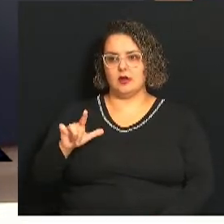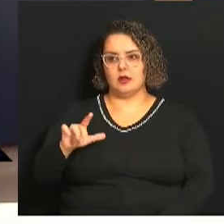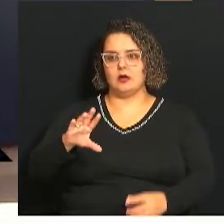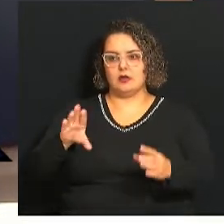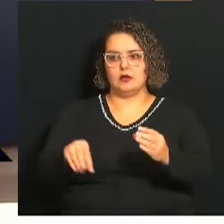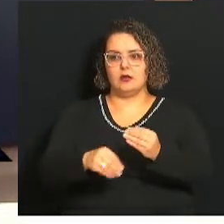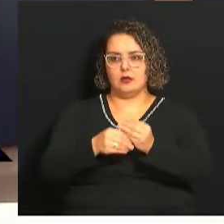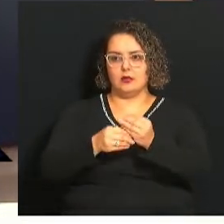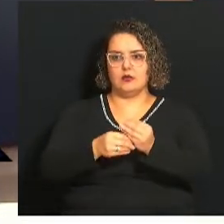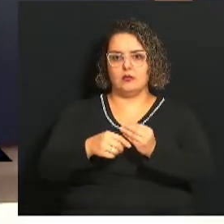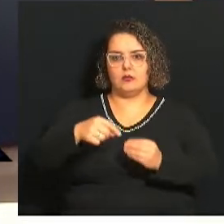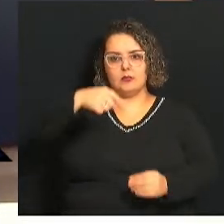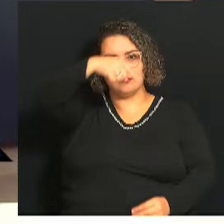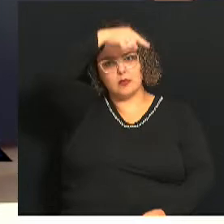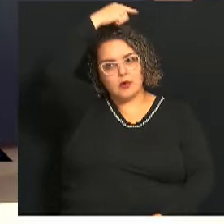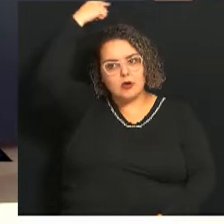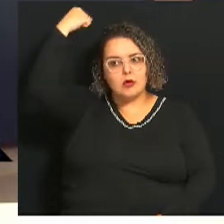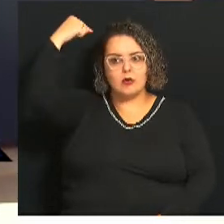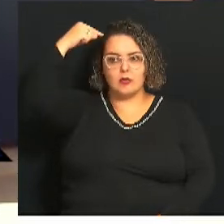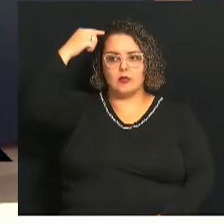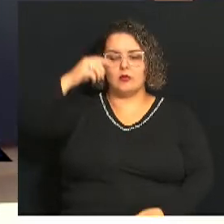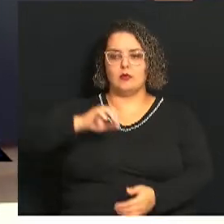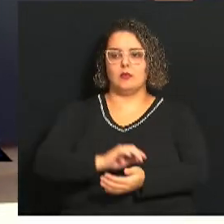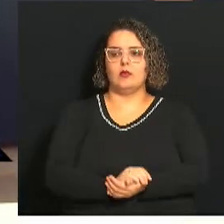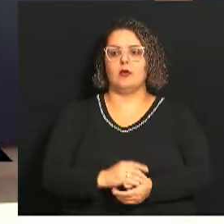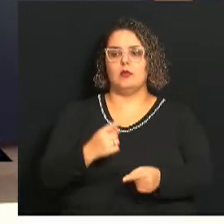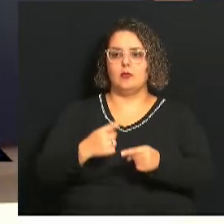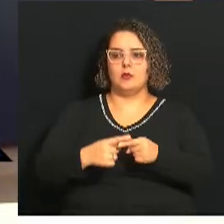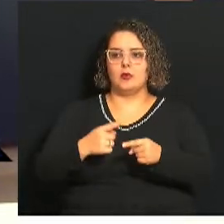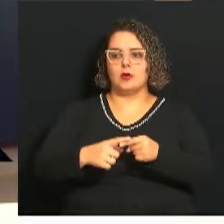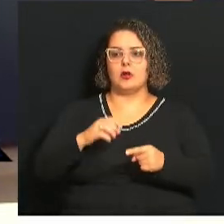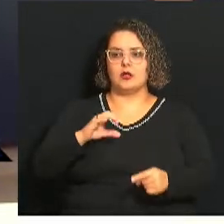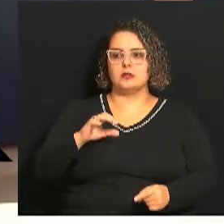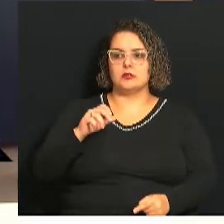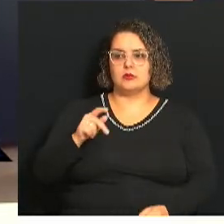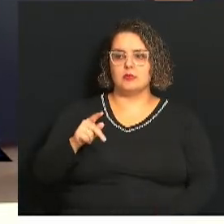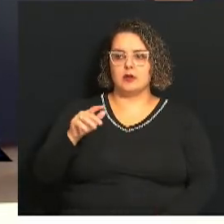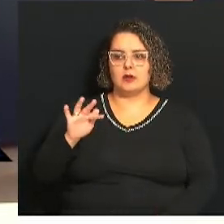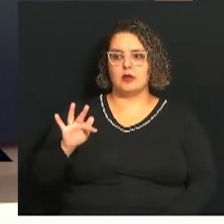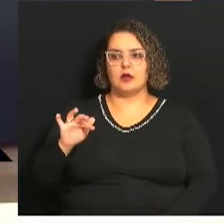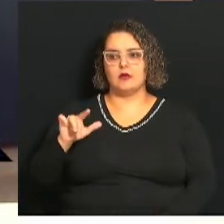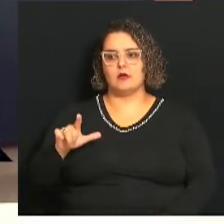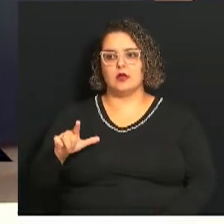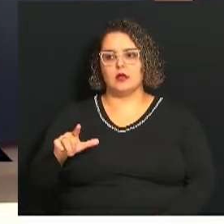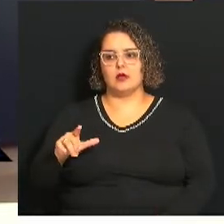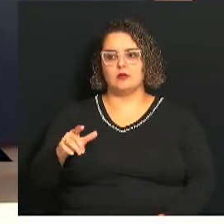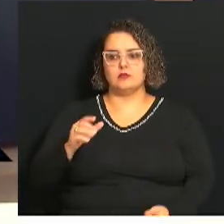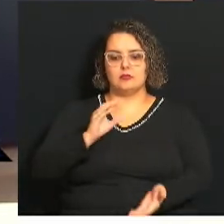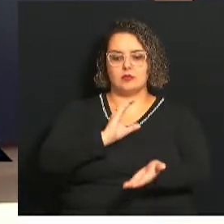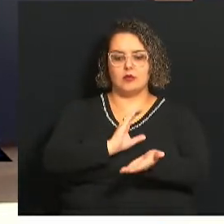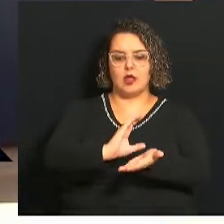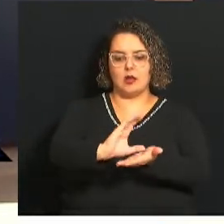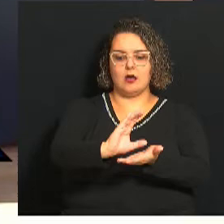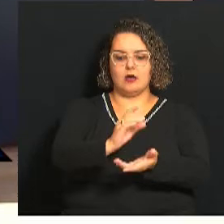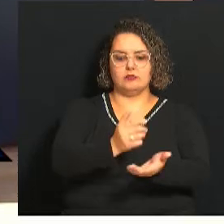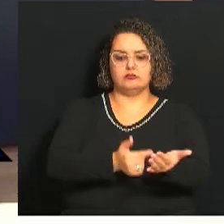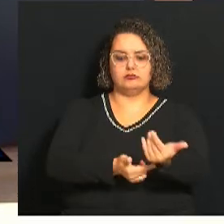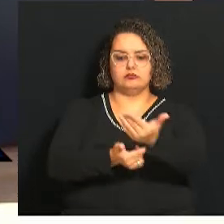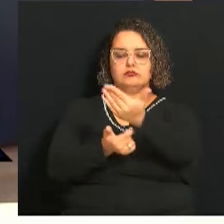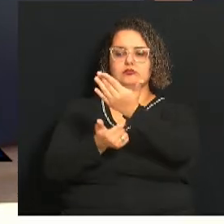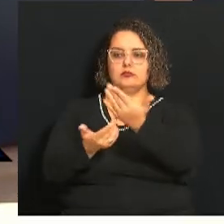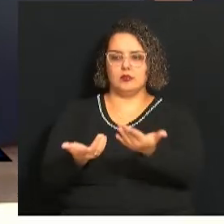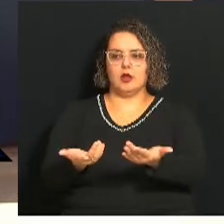Paulo Gaspar, por que a CPFL não investe mais em tecnologia, talvez